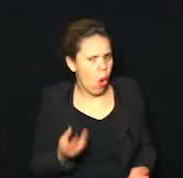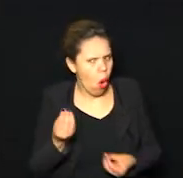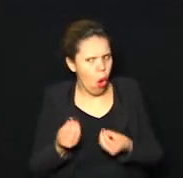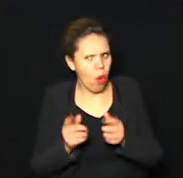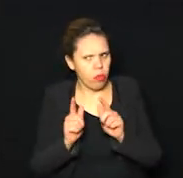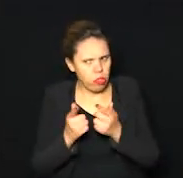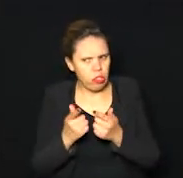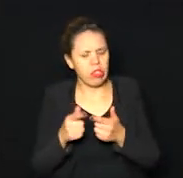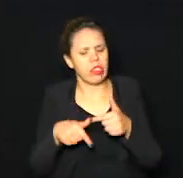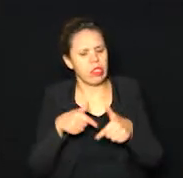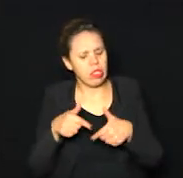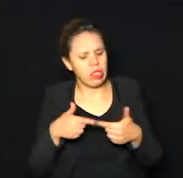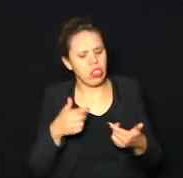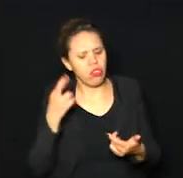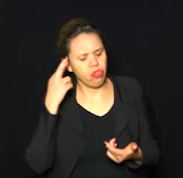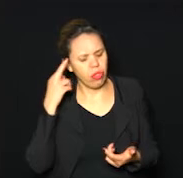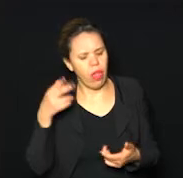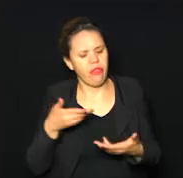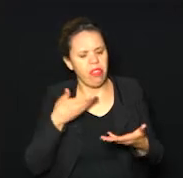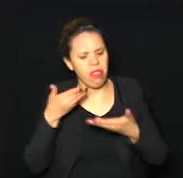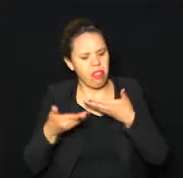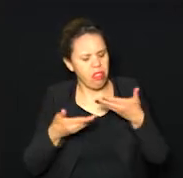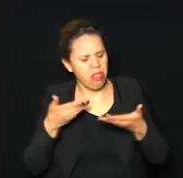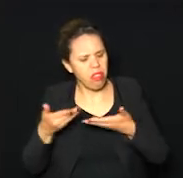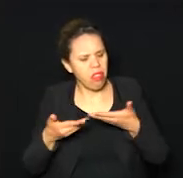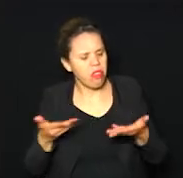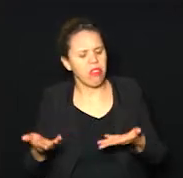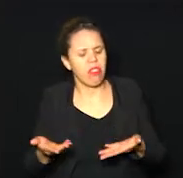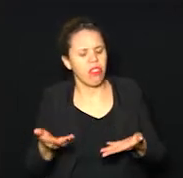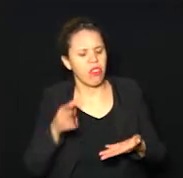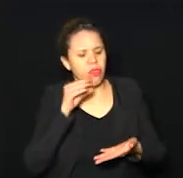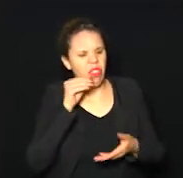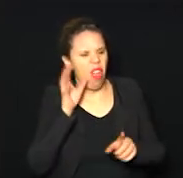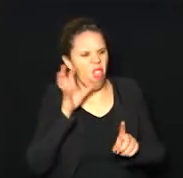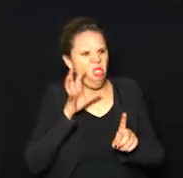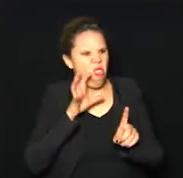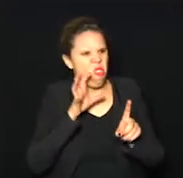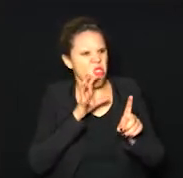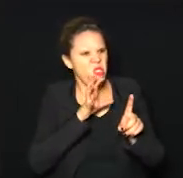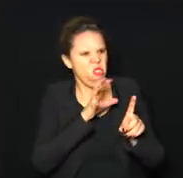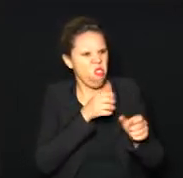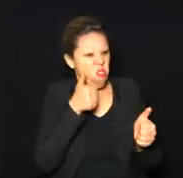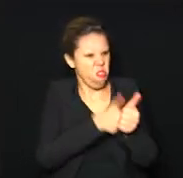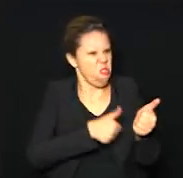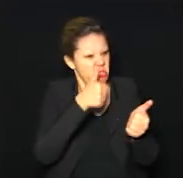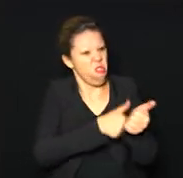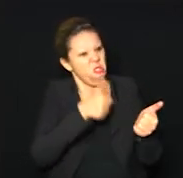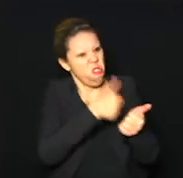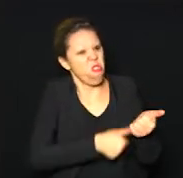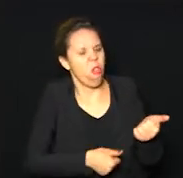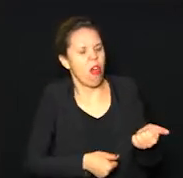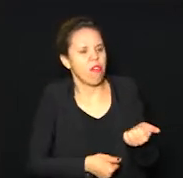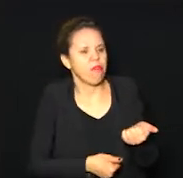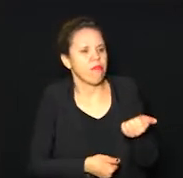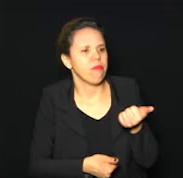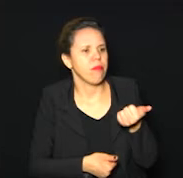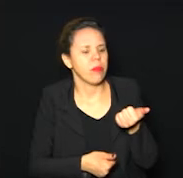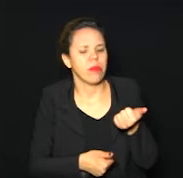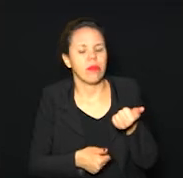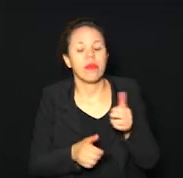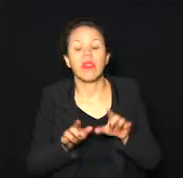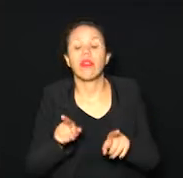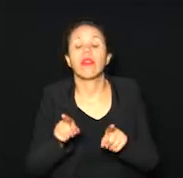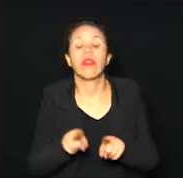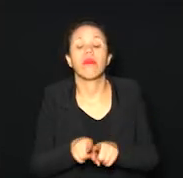tem tratado os trabalhadores com assédio, com perseguição, com a tal da